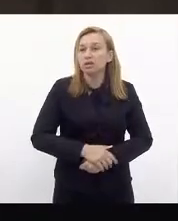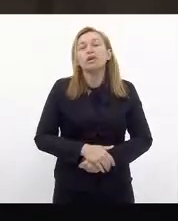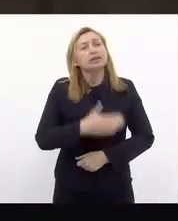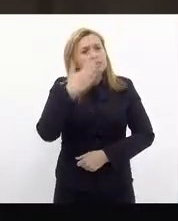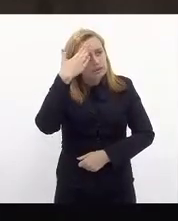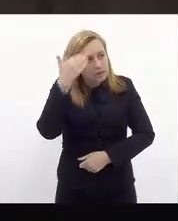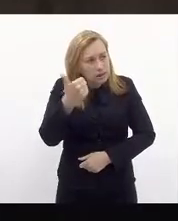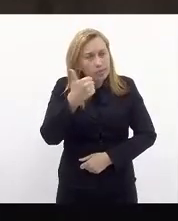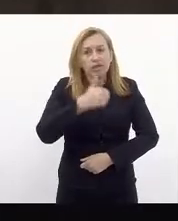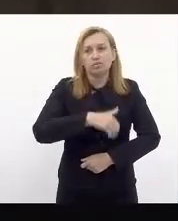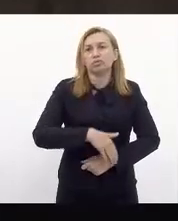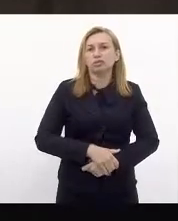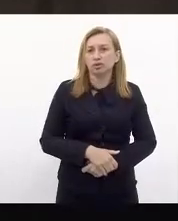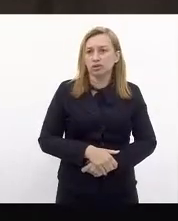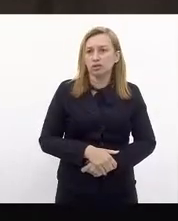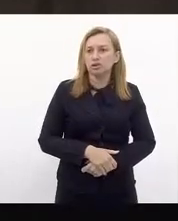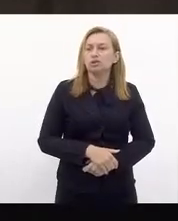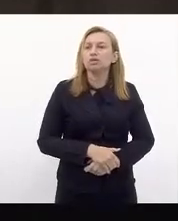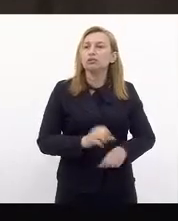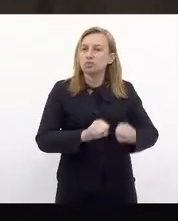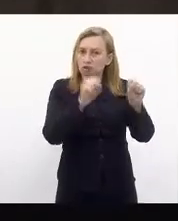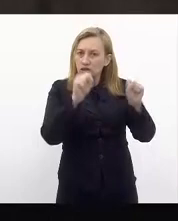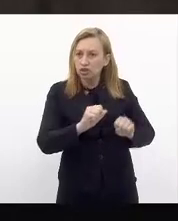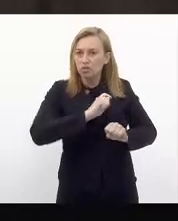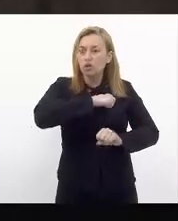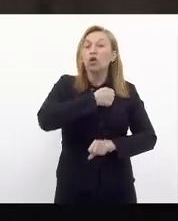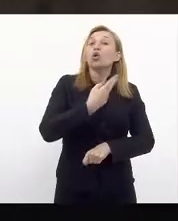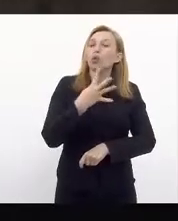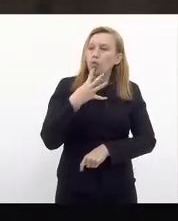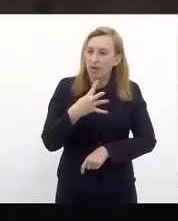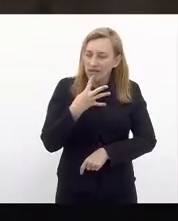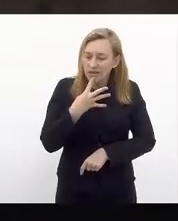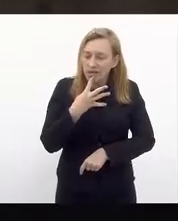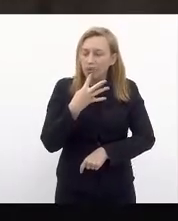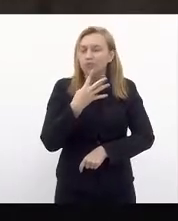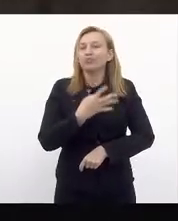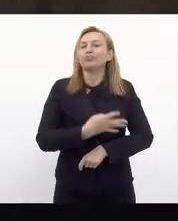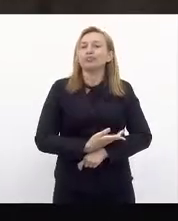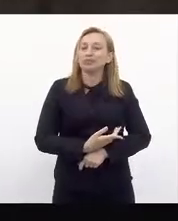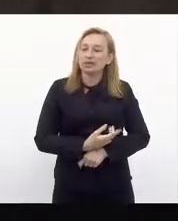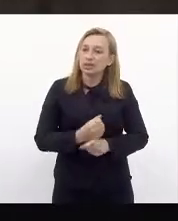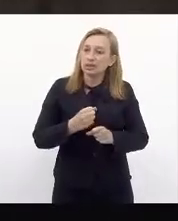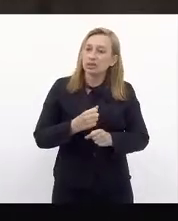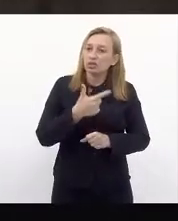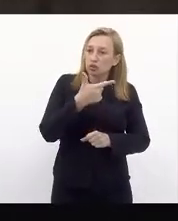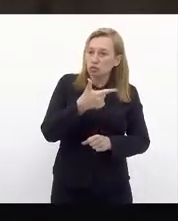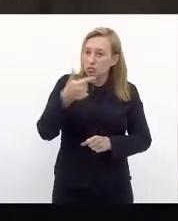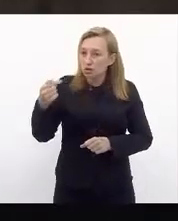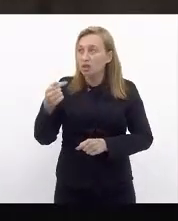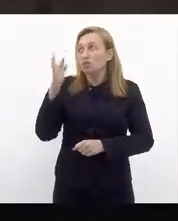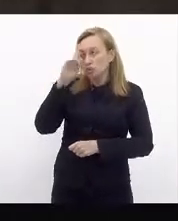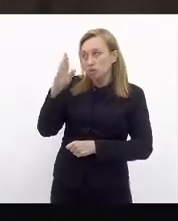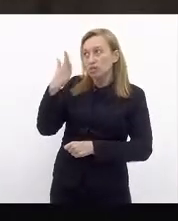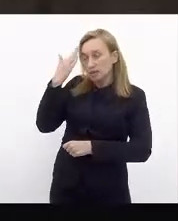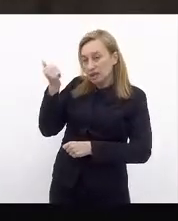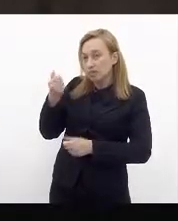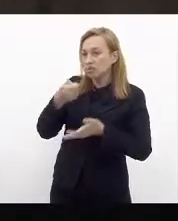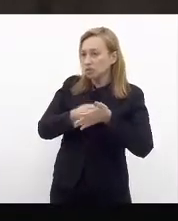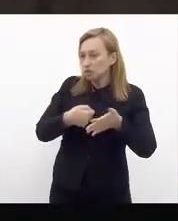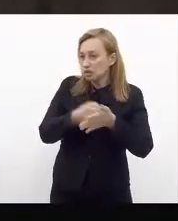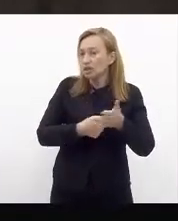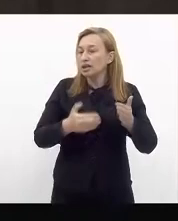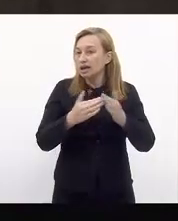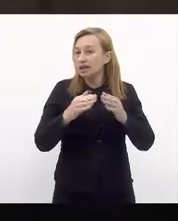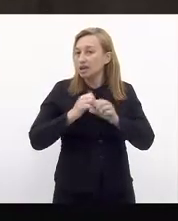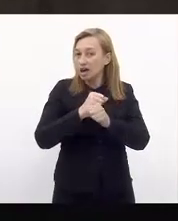sabemos do regime conhecemos o regime desde 2017 só sabe que nós não estamos na sua casa